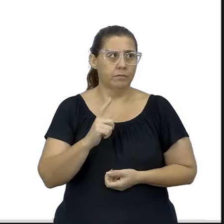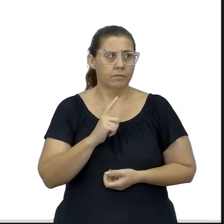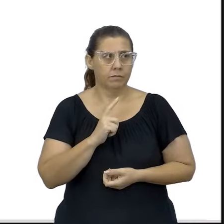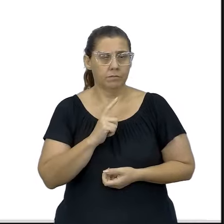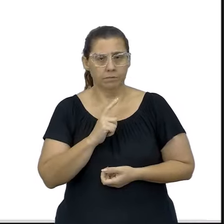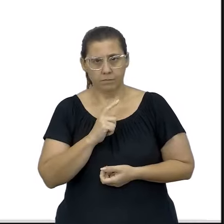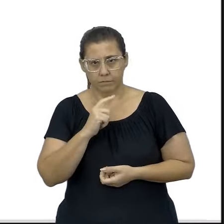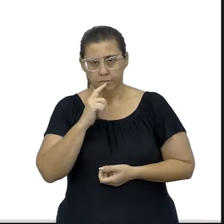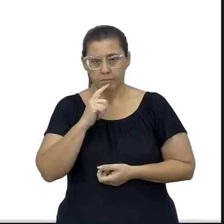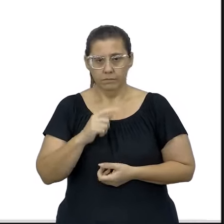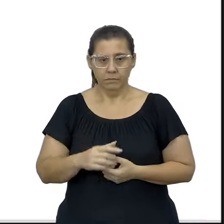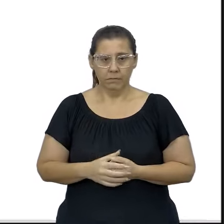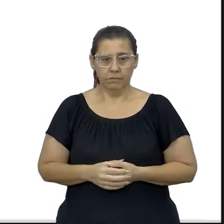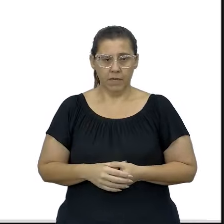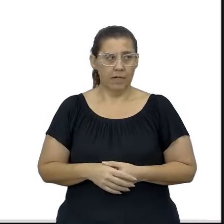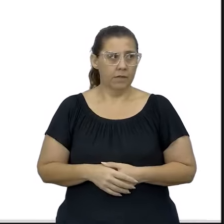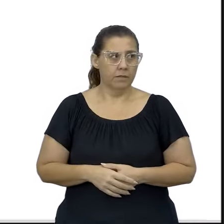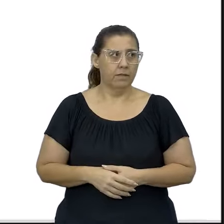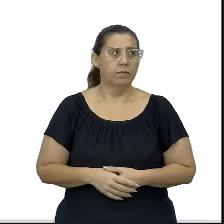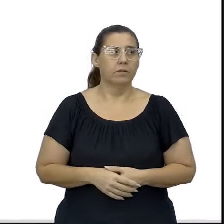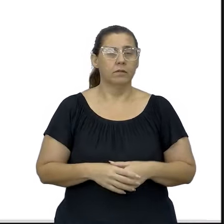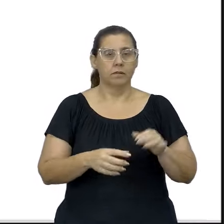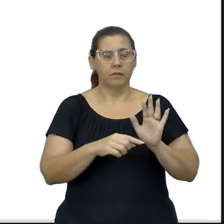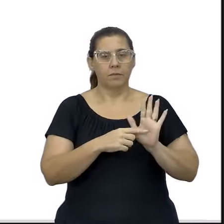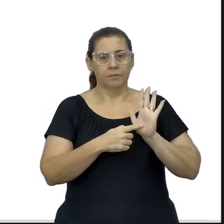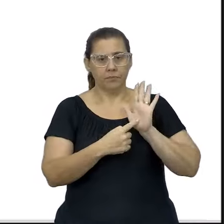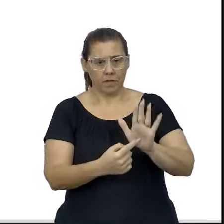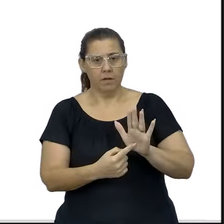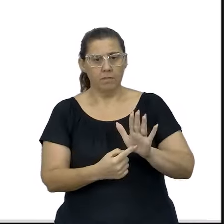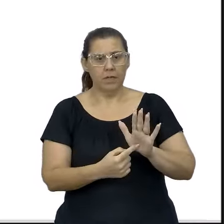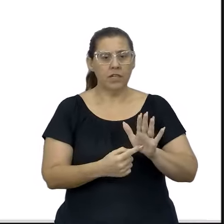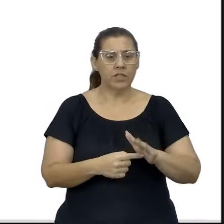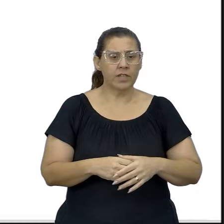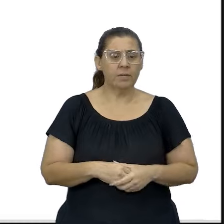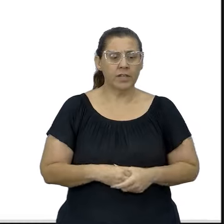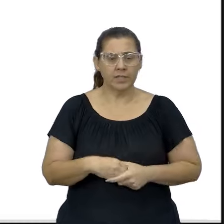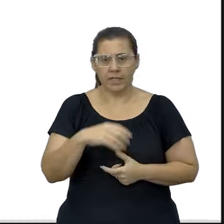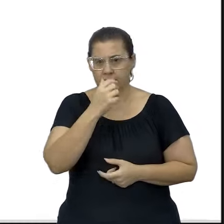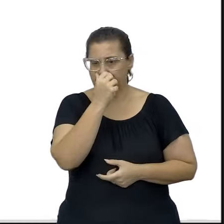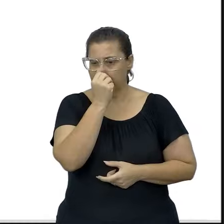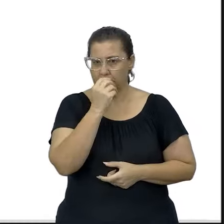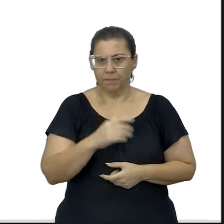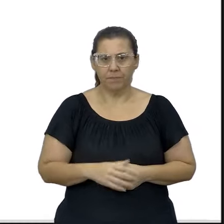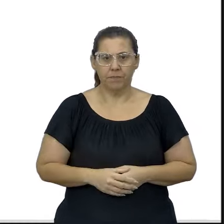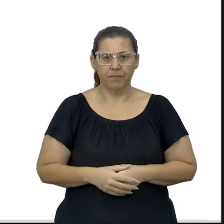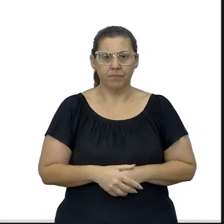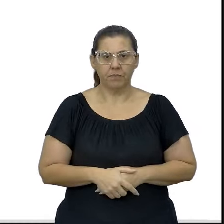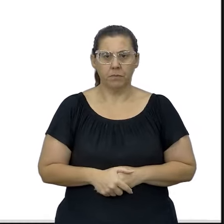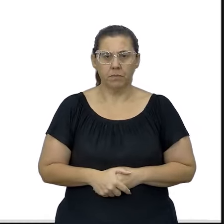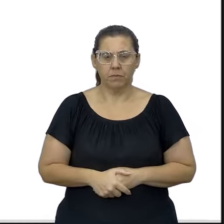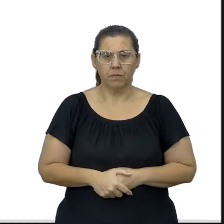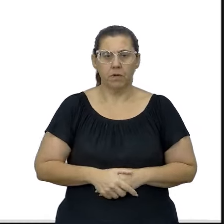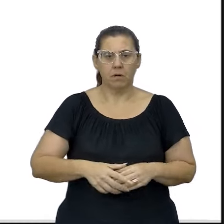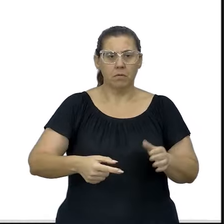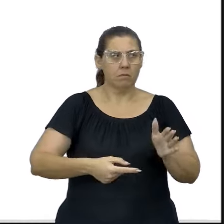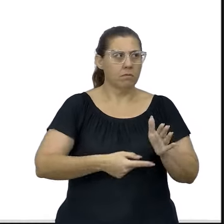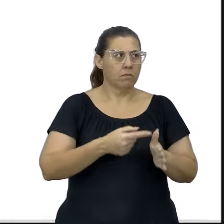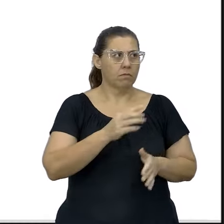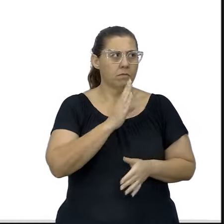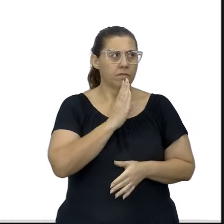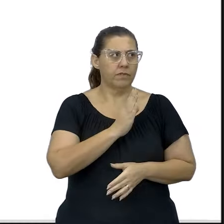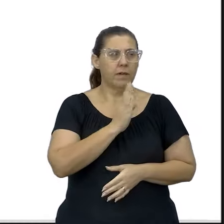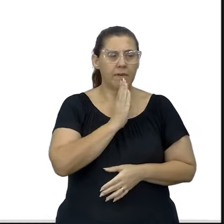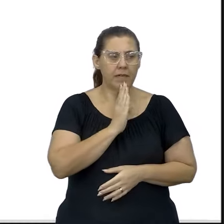conversa, eu trago aqui 3 objetivos fundamentais para a nossa formação de hoje. O primeiro é conhecer a